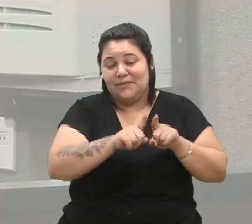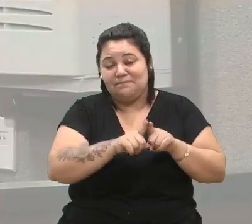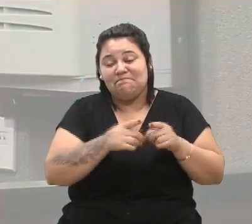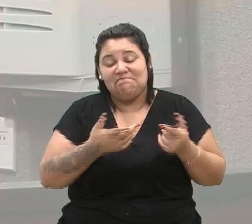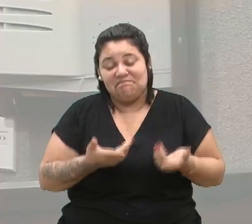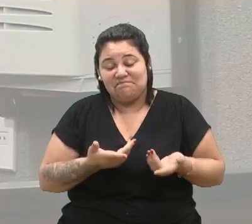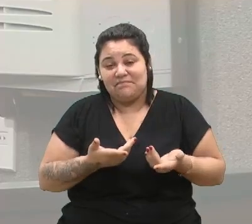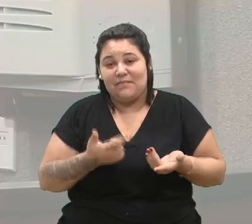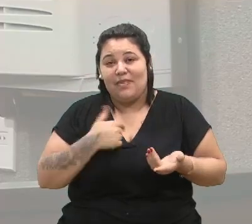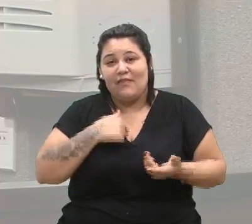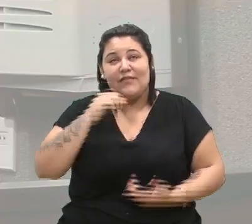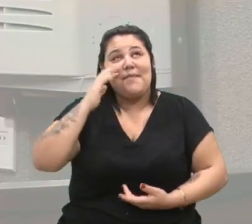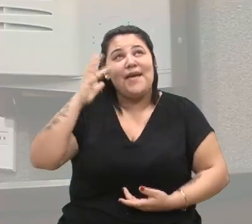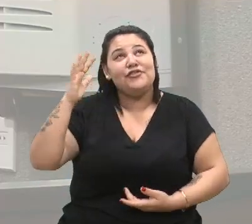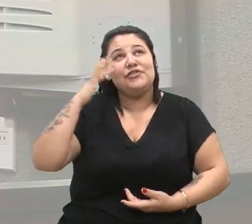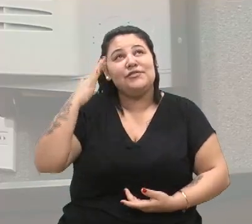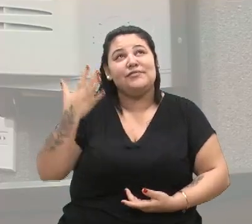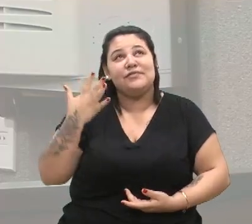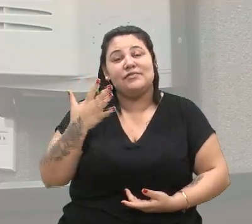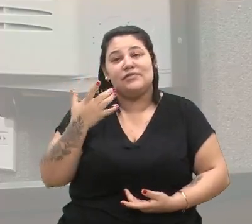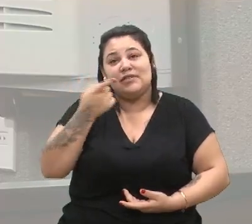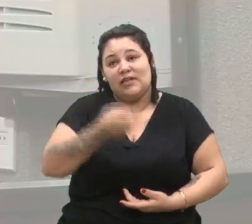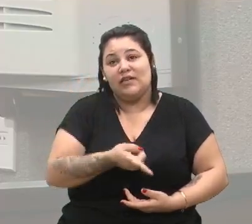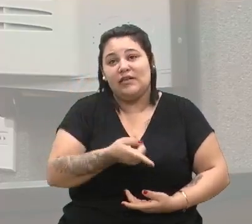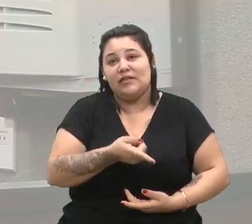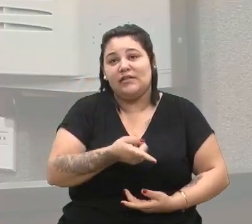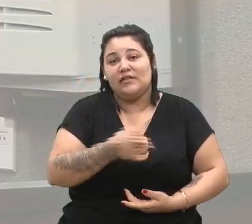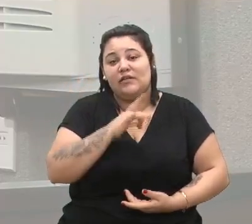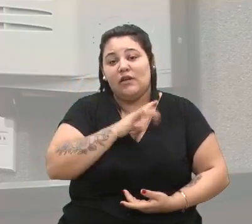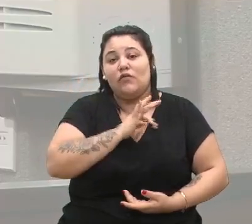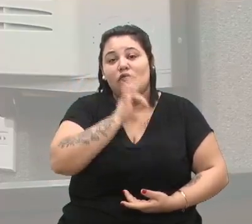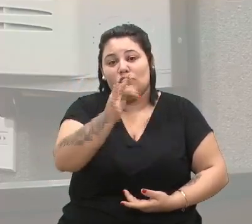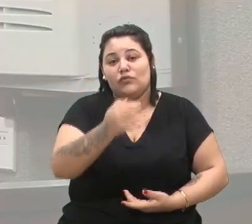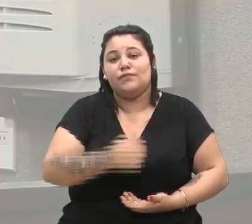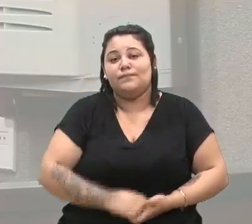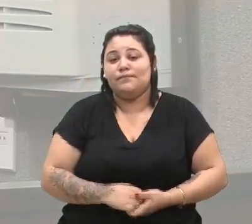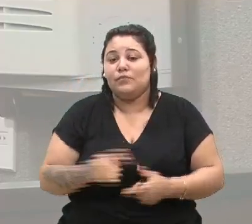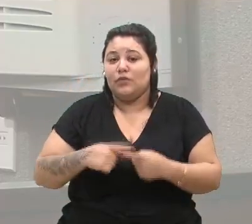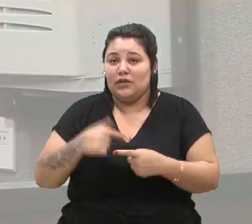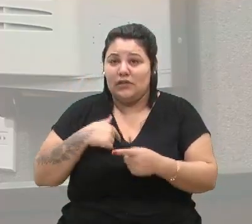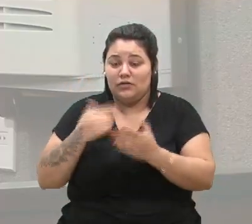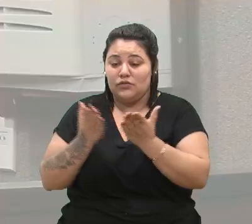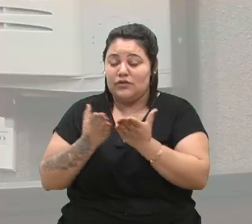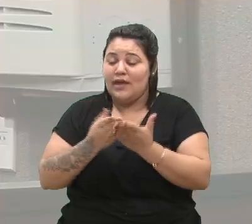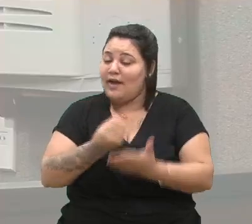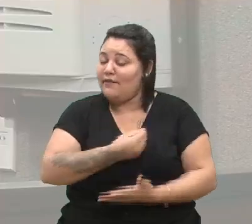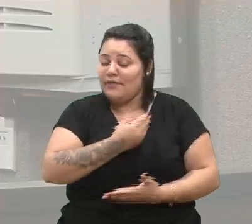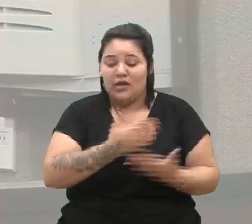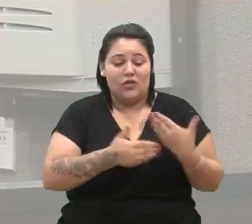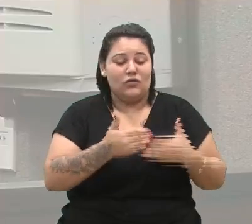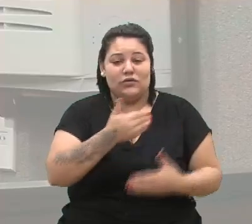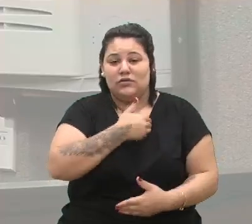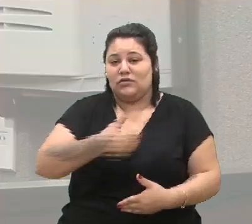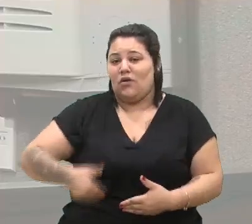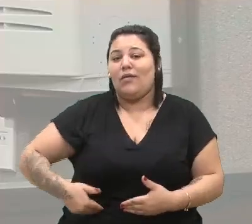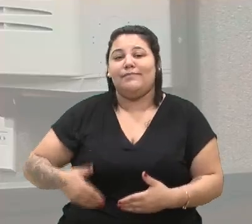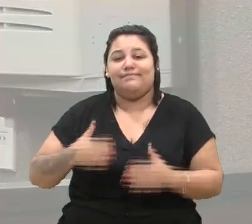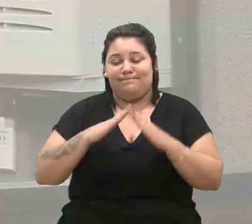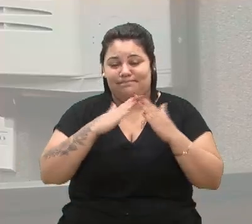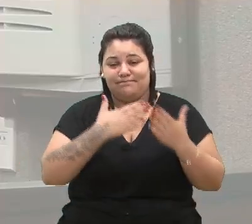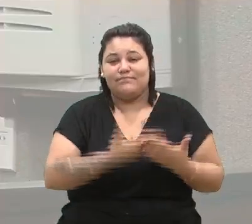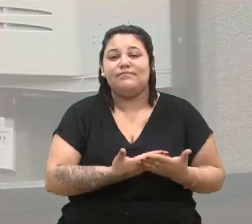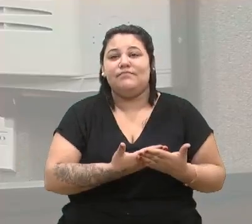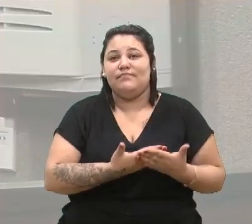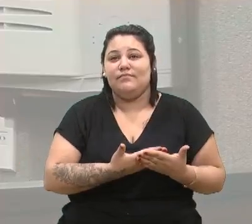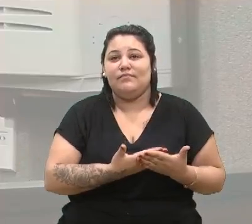E ficar imaginando que ali está o futuro. Porque eu que estudei a vida inteira em escola pública, do